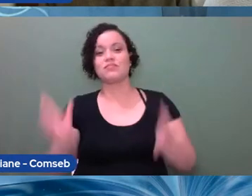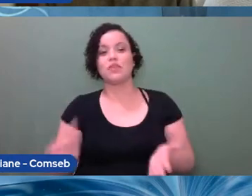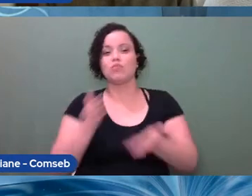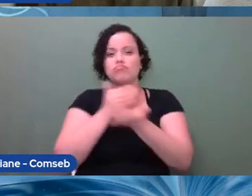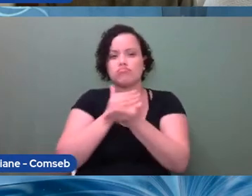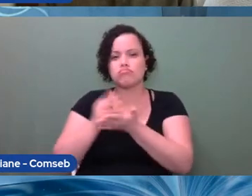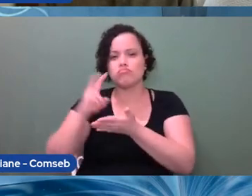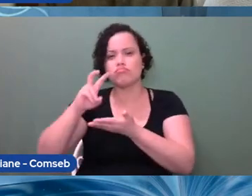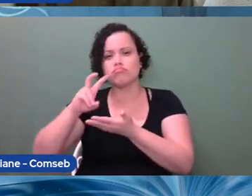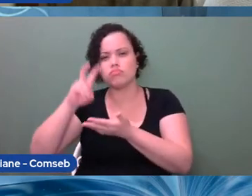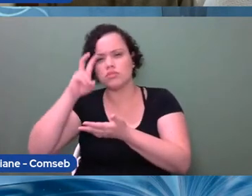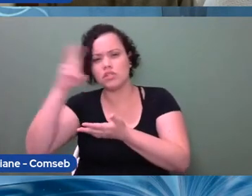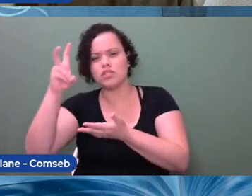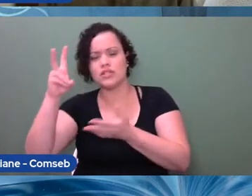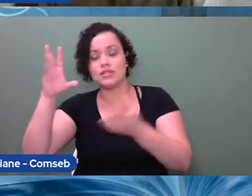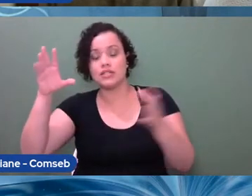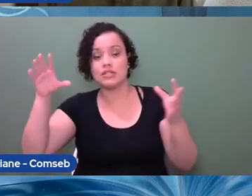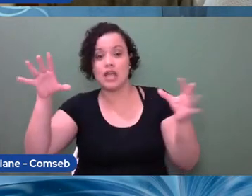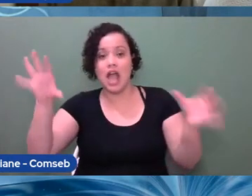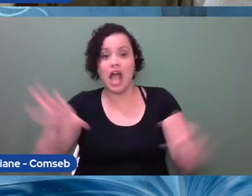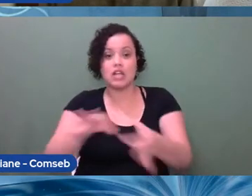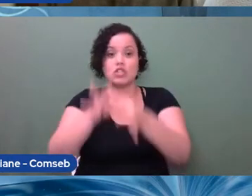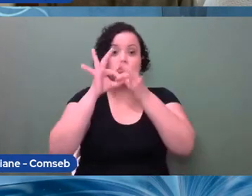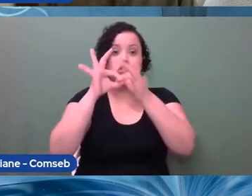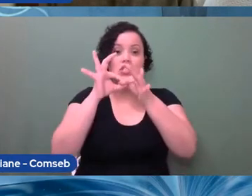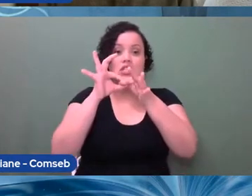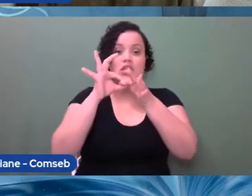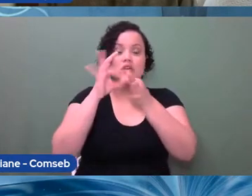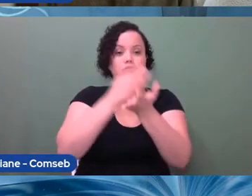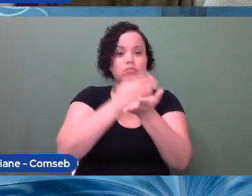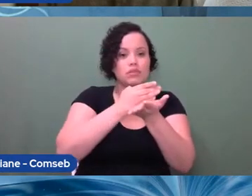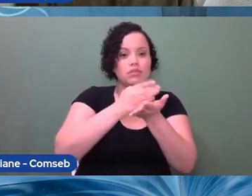associa com o princípio material, ele veste uma roupa.